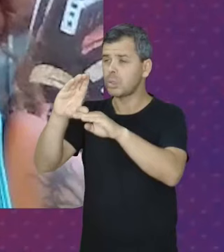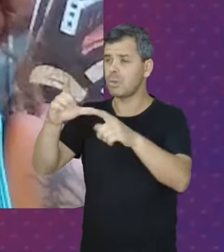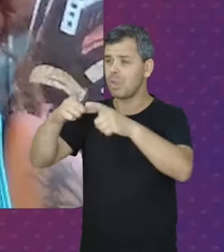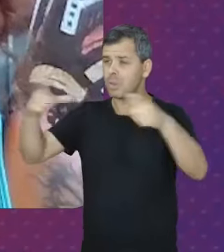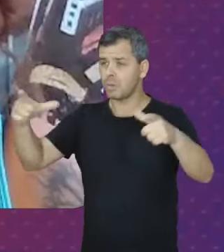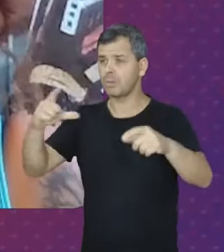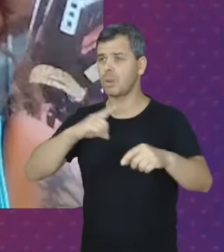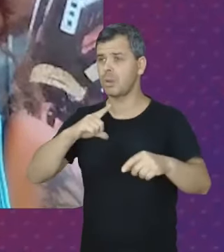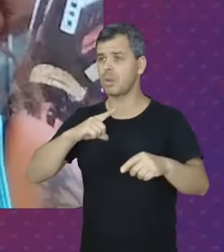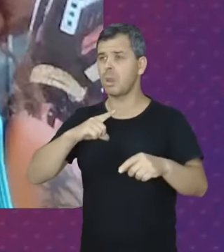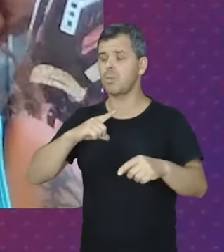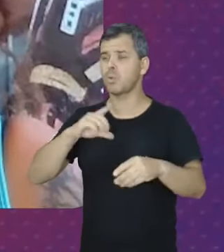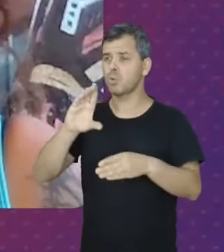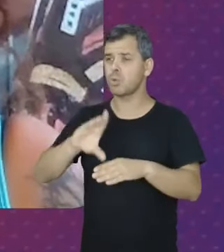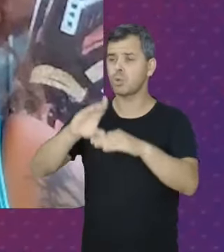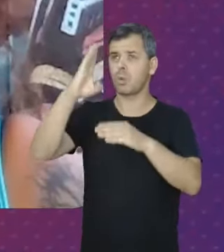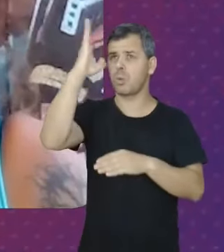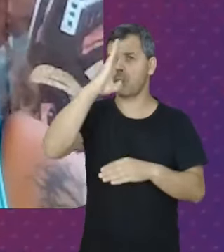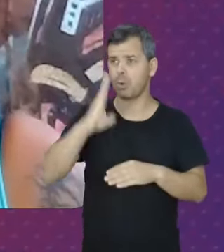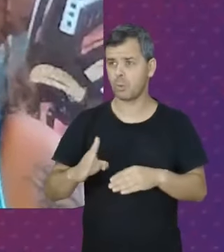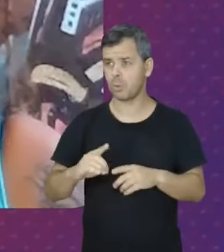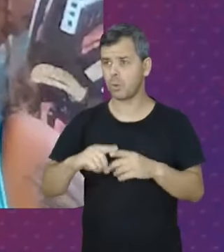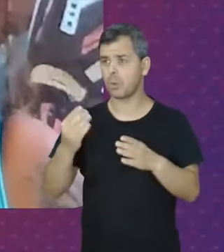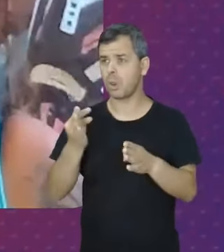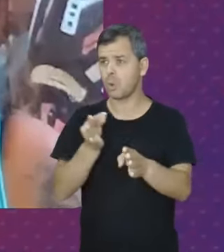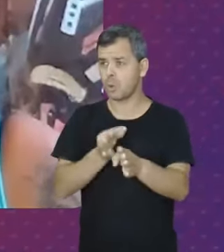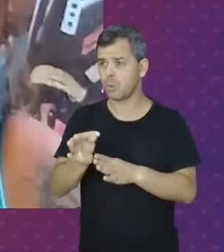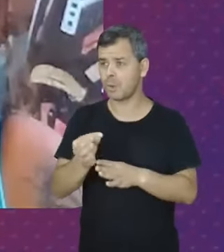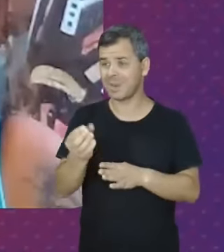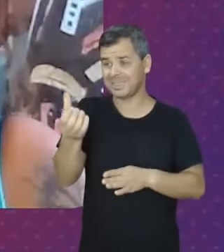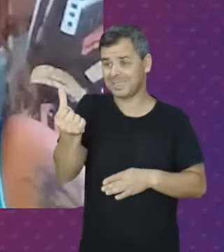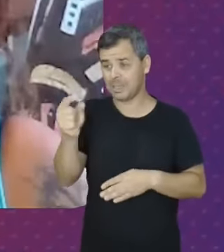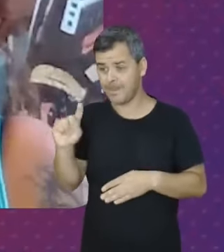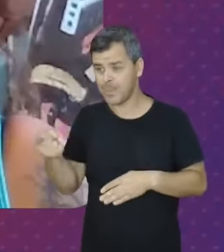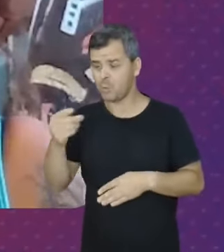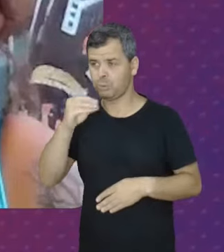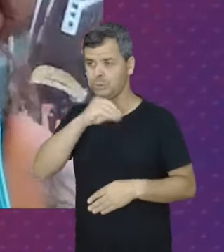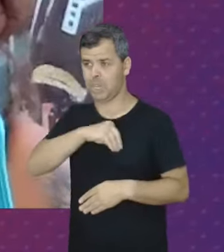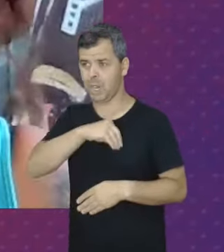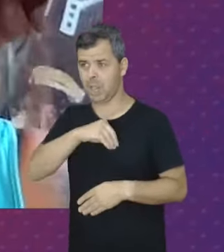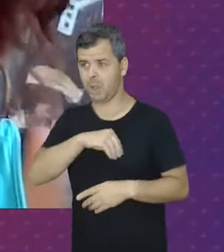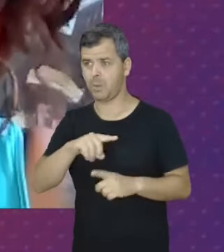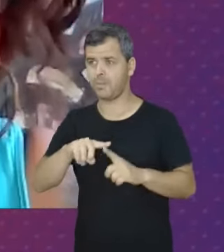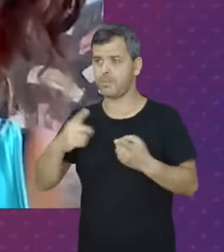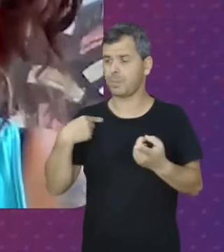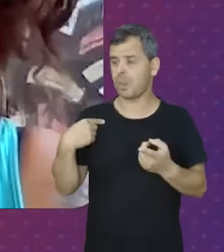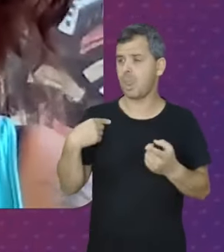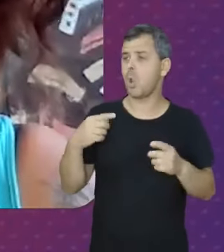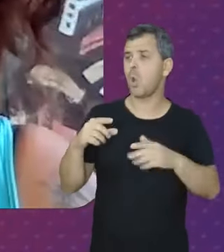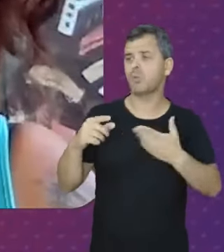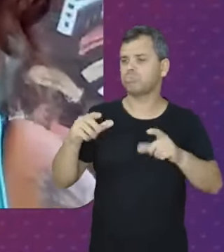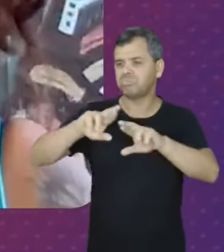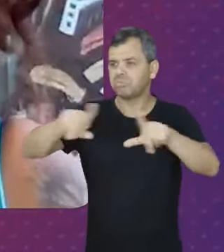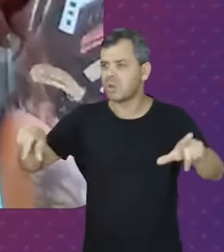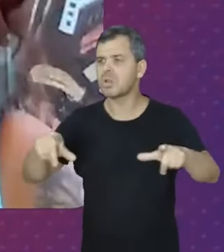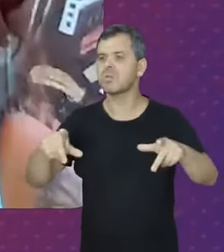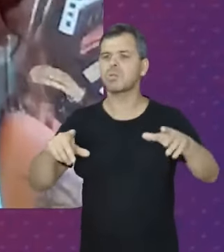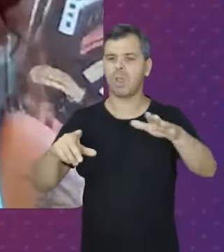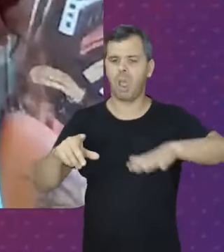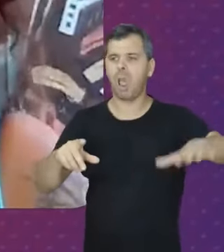conselho no país em que um conselheiro ganha R$6.000 e tem outro em alguma região